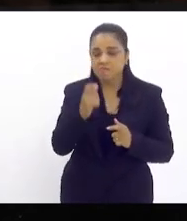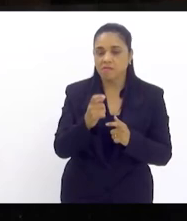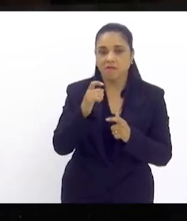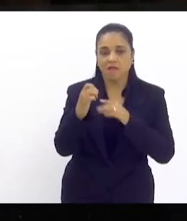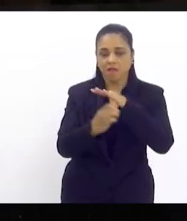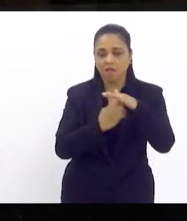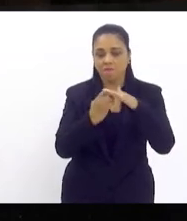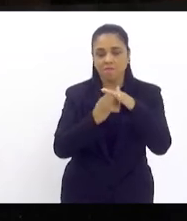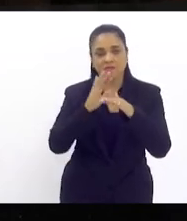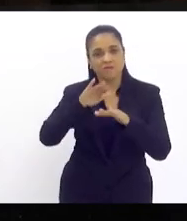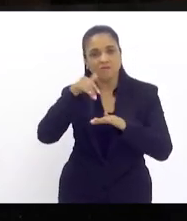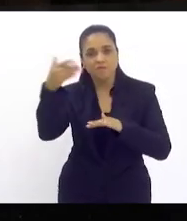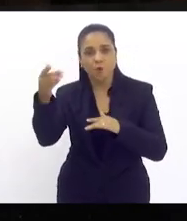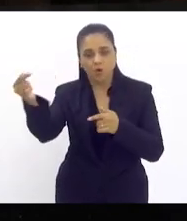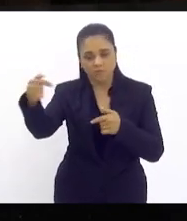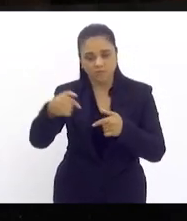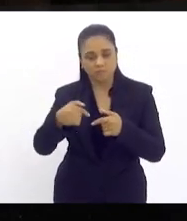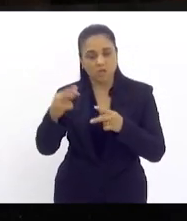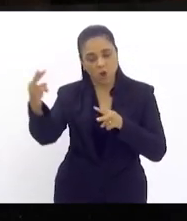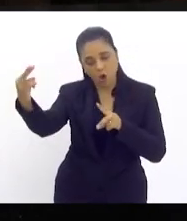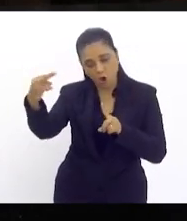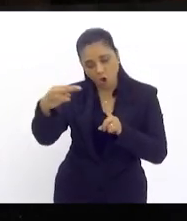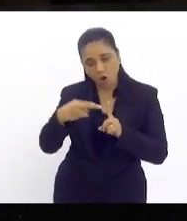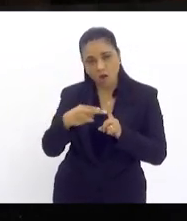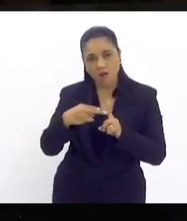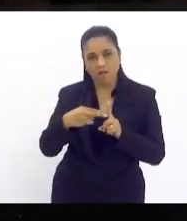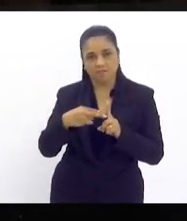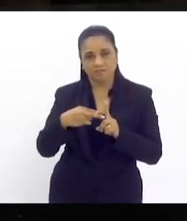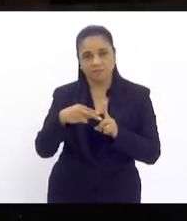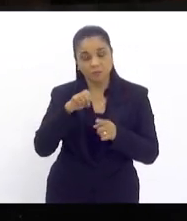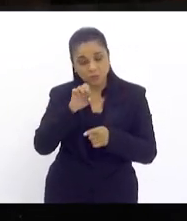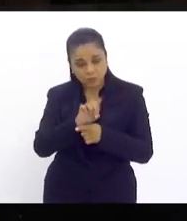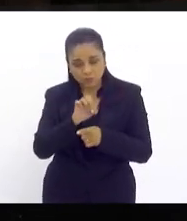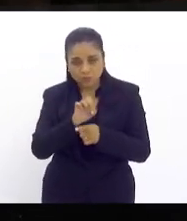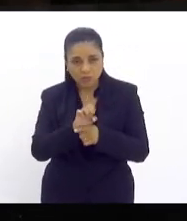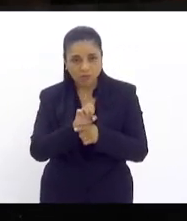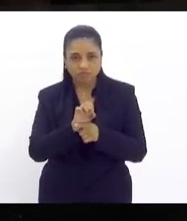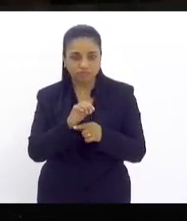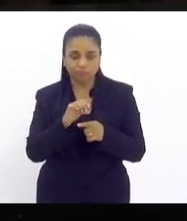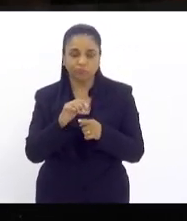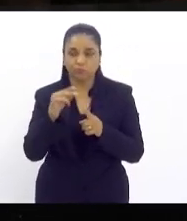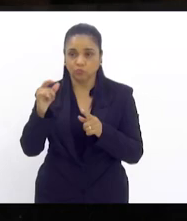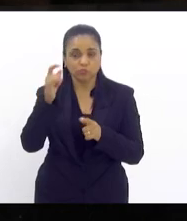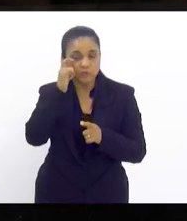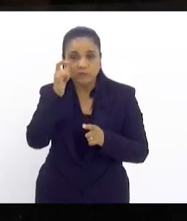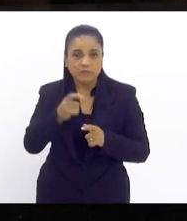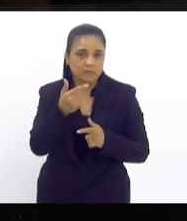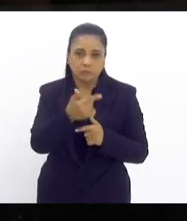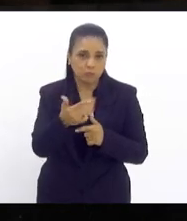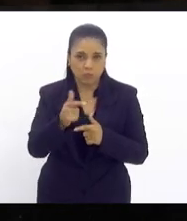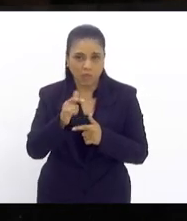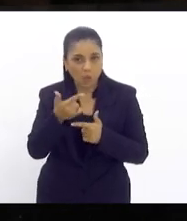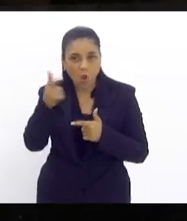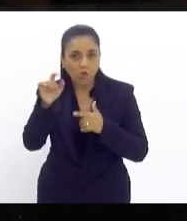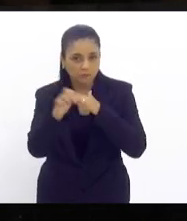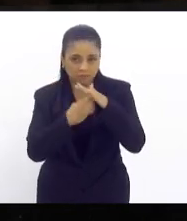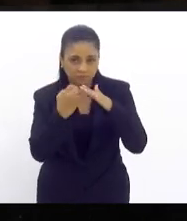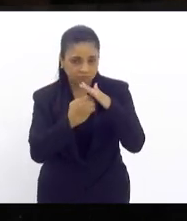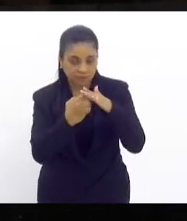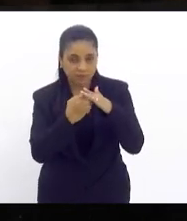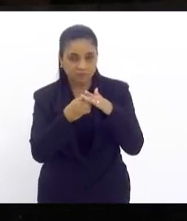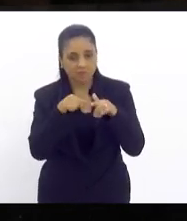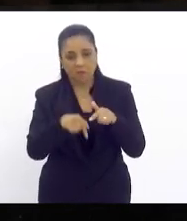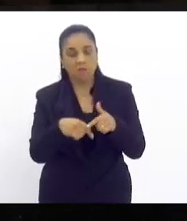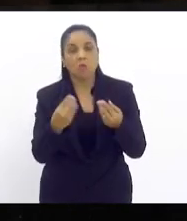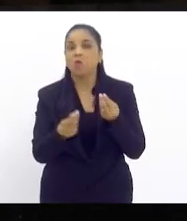saneamento é um Estado que não tem o olhar do empresariado. Tão dentro, senhor presidente, dessa perspectiva,